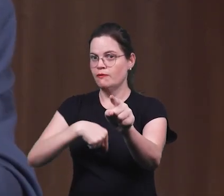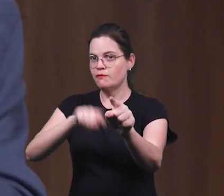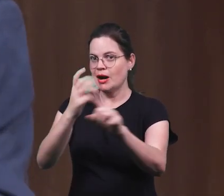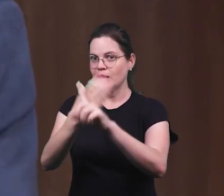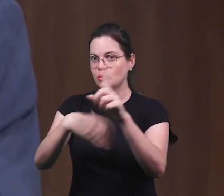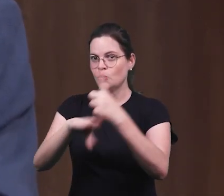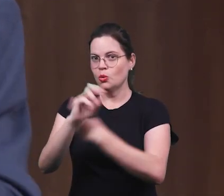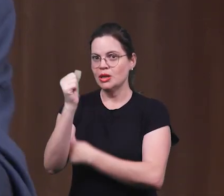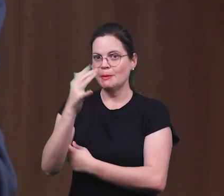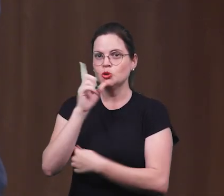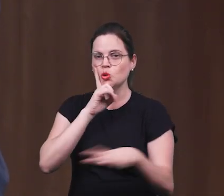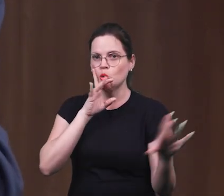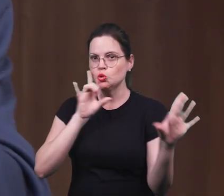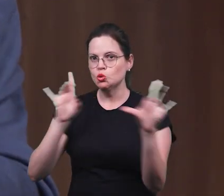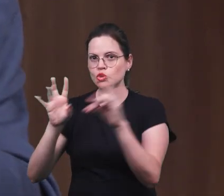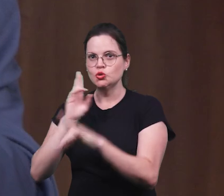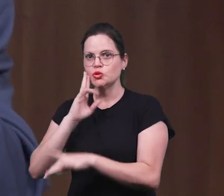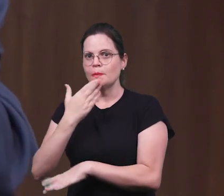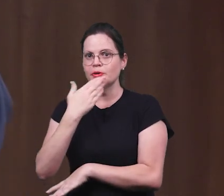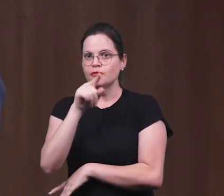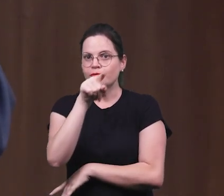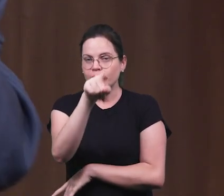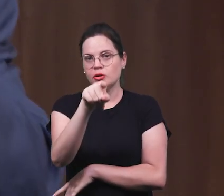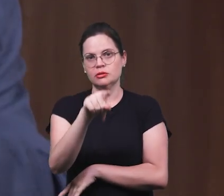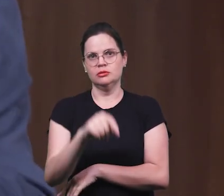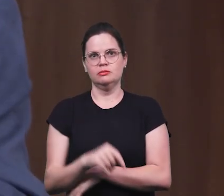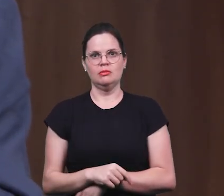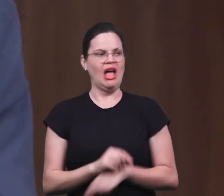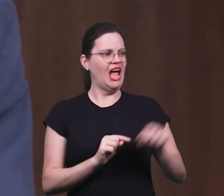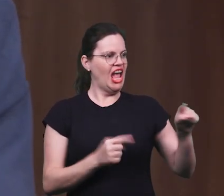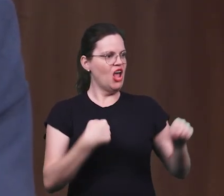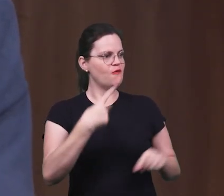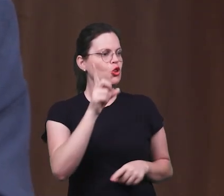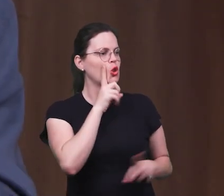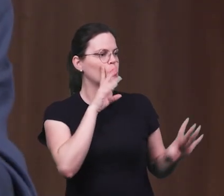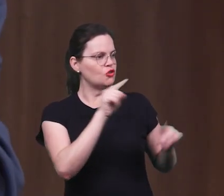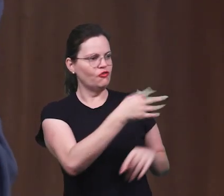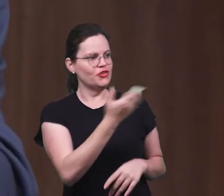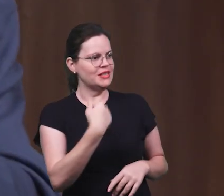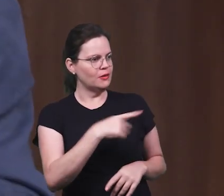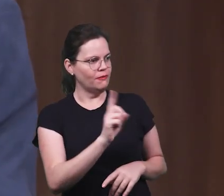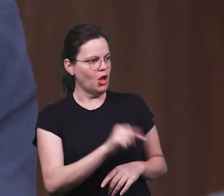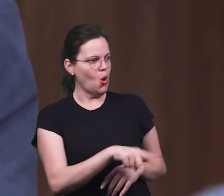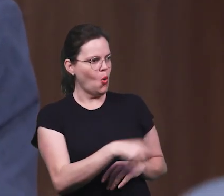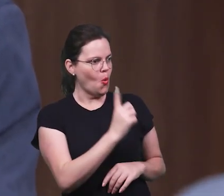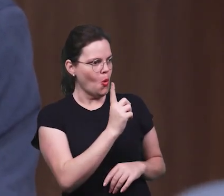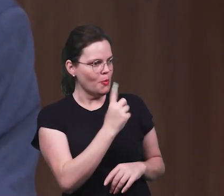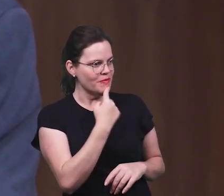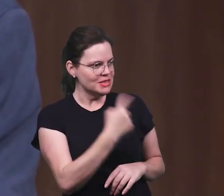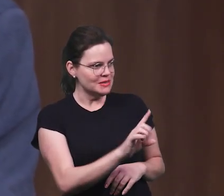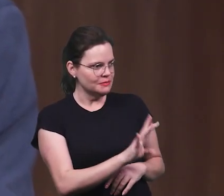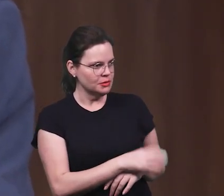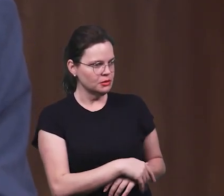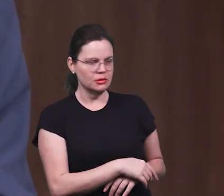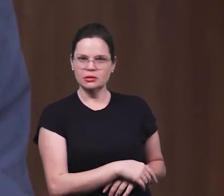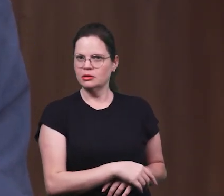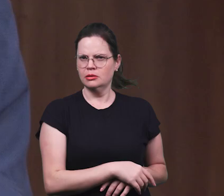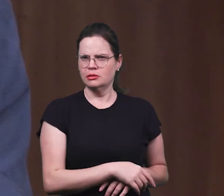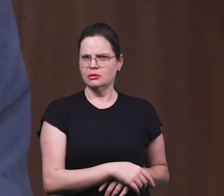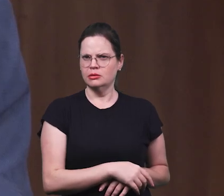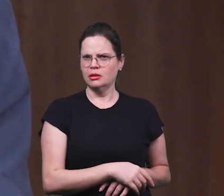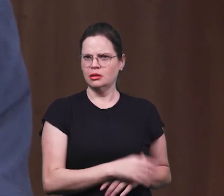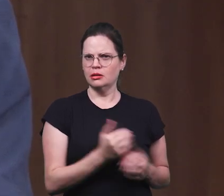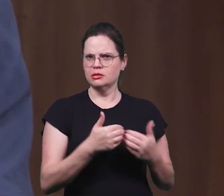que, você não pode cobrar. Irmão, eu vou na madrugada todo dia e você não vem dia nenhum aqui. Você só vem uma vez por semana. Você só vem não sei quanto dia.